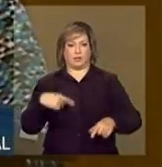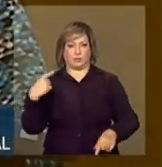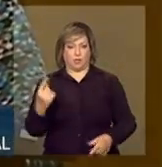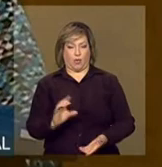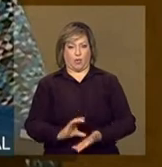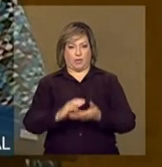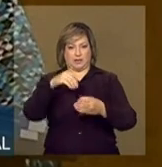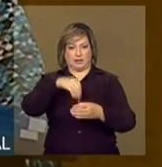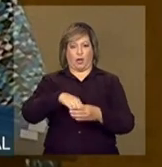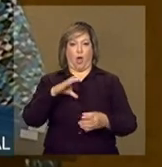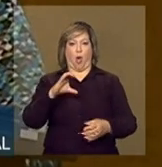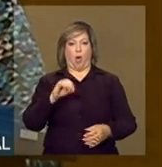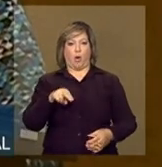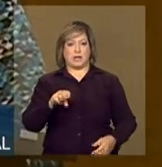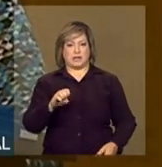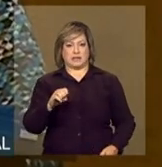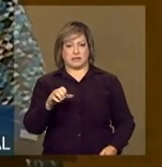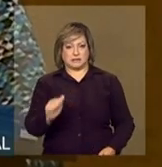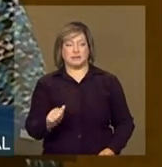que foi um tema muito recorrente,